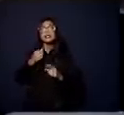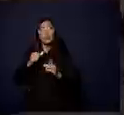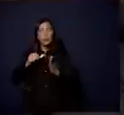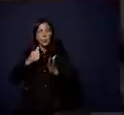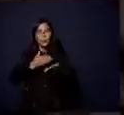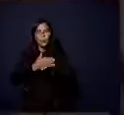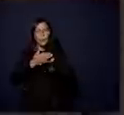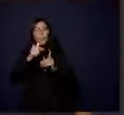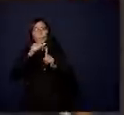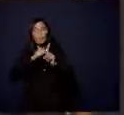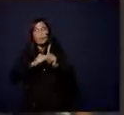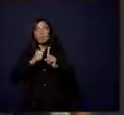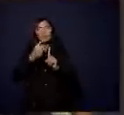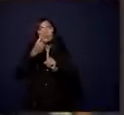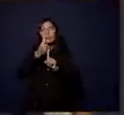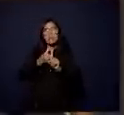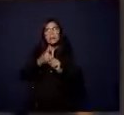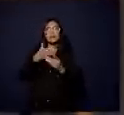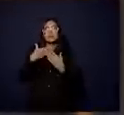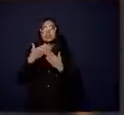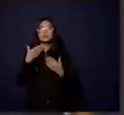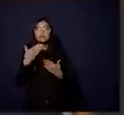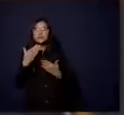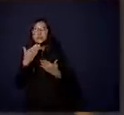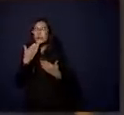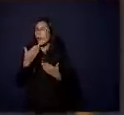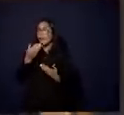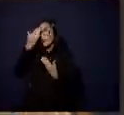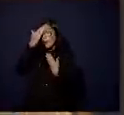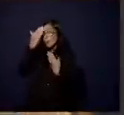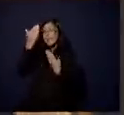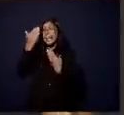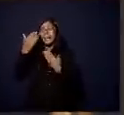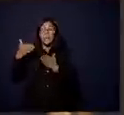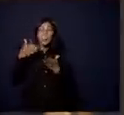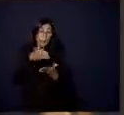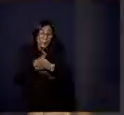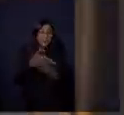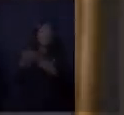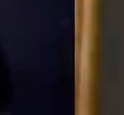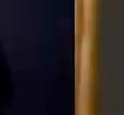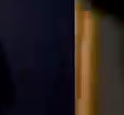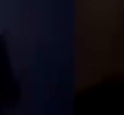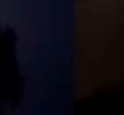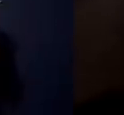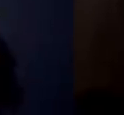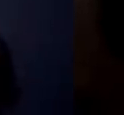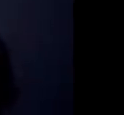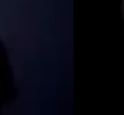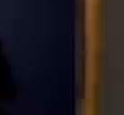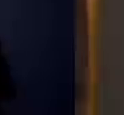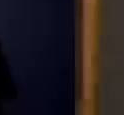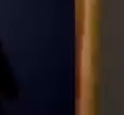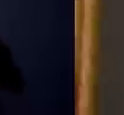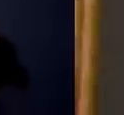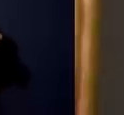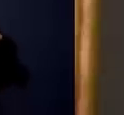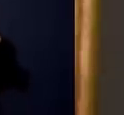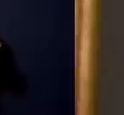queria agradecer o BTG a oportunidade de participar desse debate cumprimentar Mansueto Gustavo